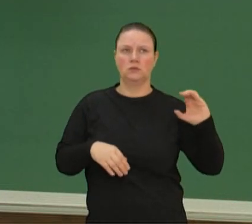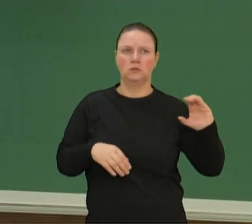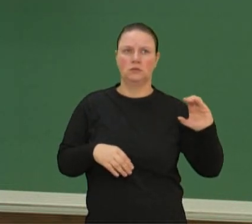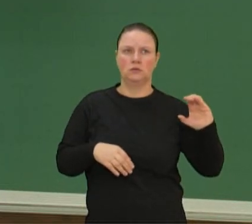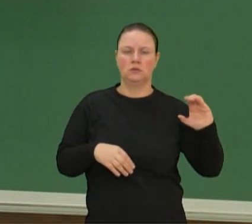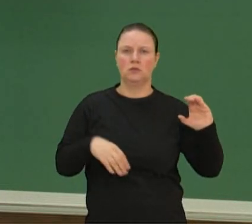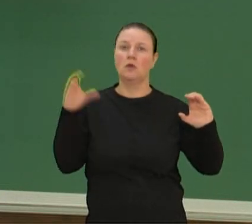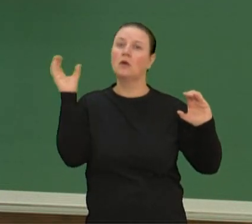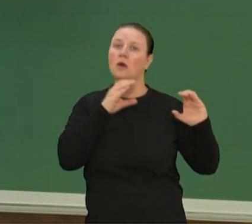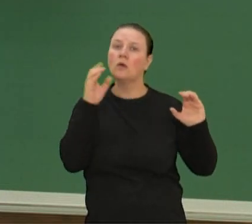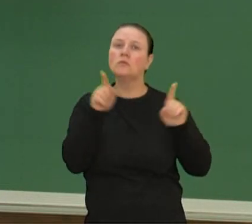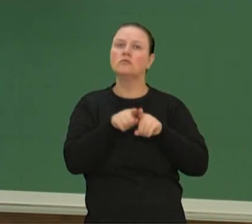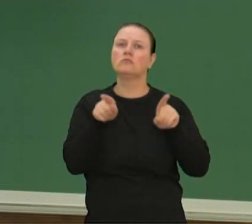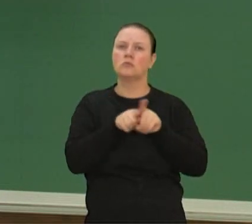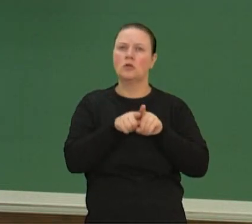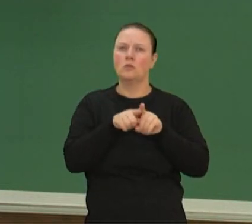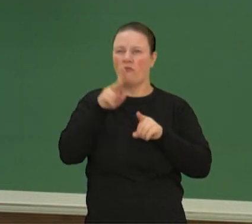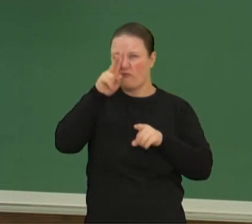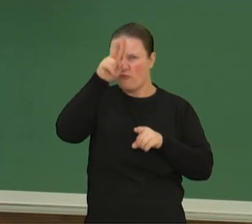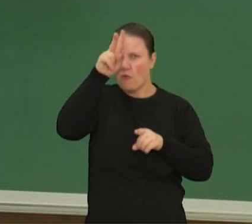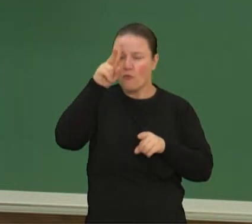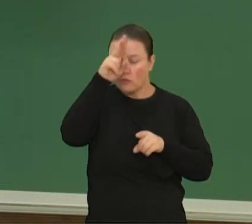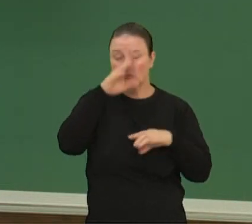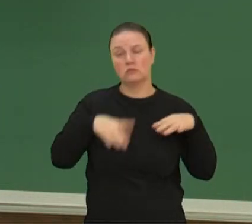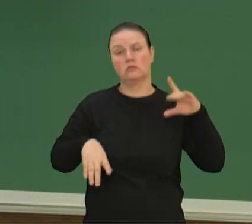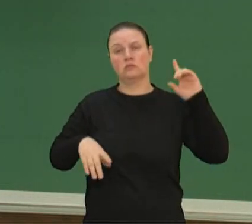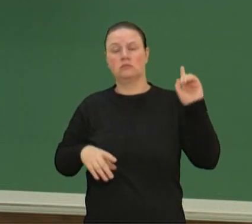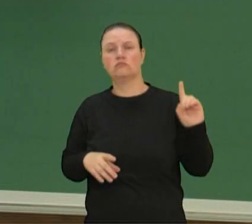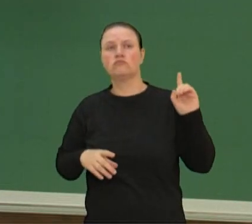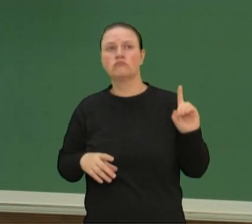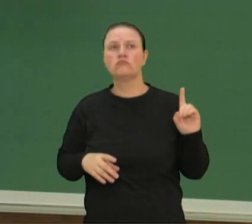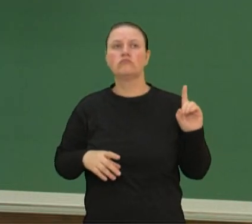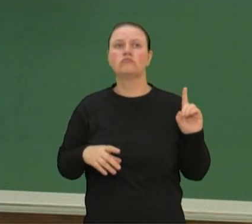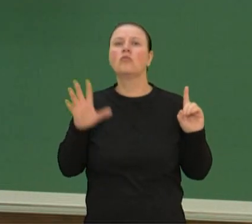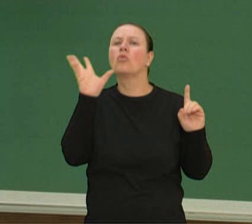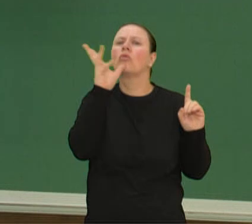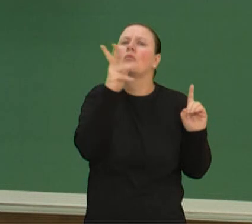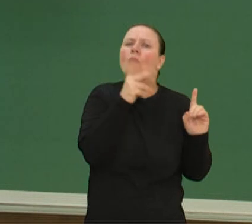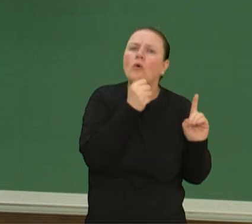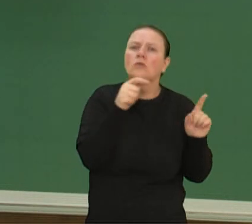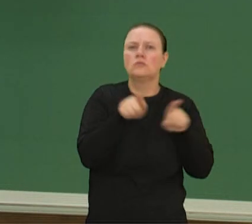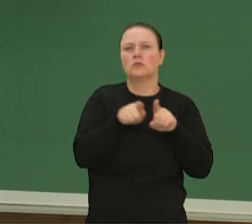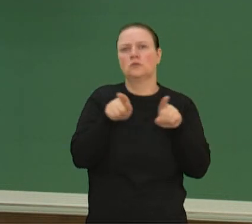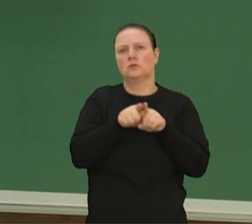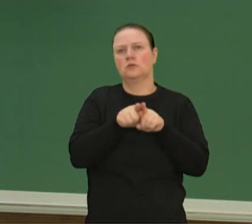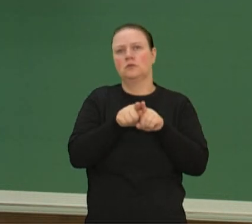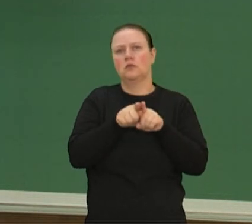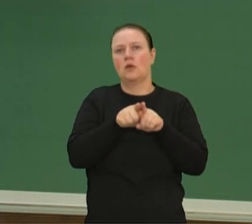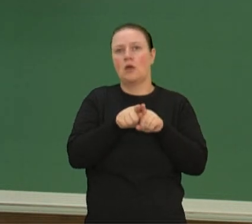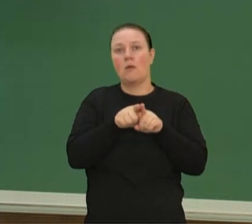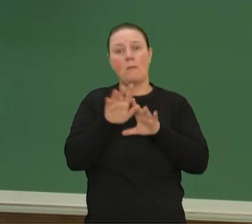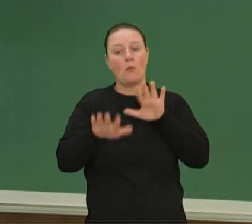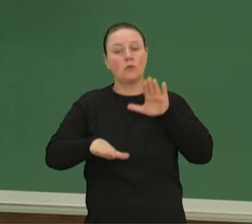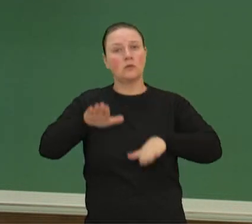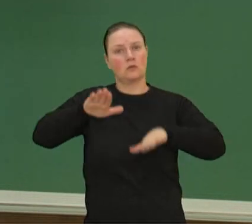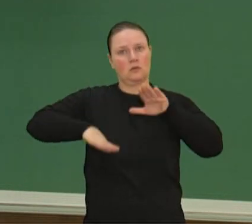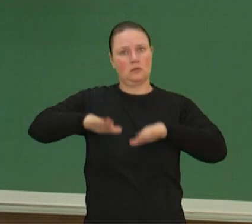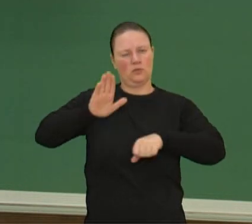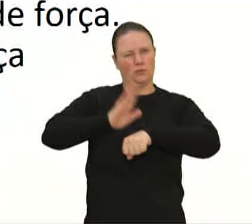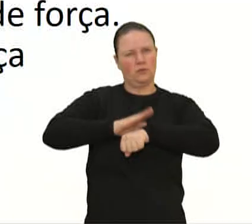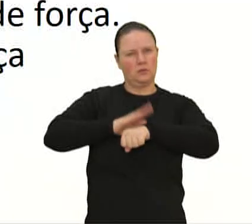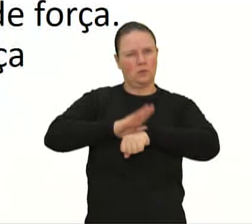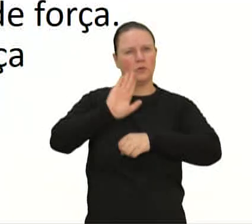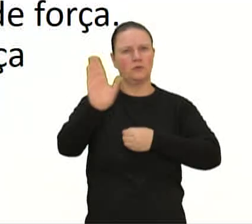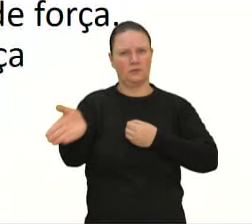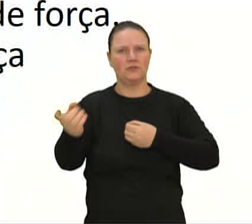alta produção de força, ou letra D, contração muscular lenta e produção de força moderada. Um tempo para pensar.